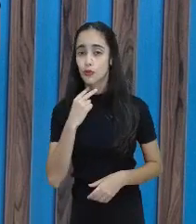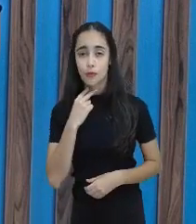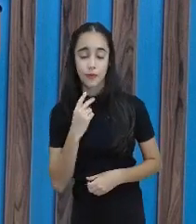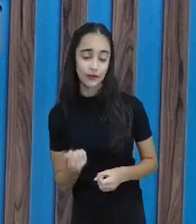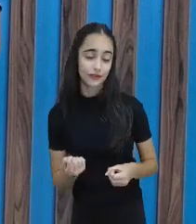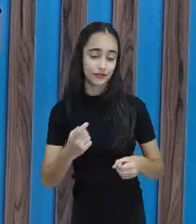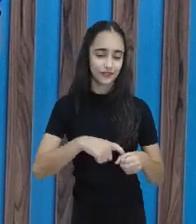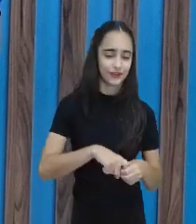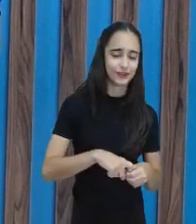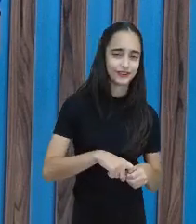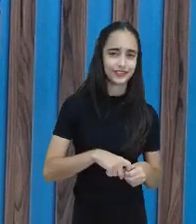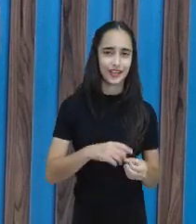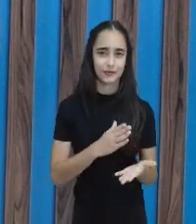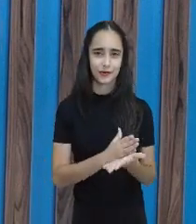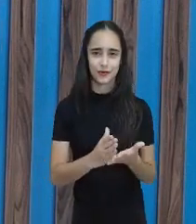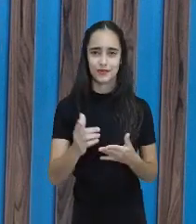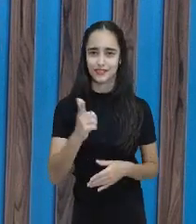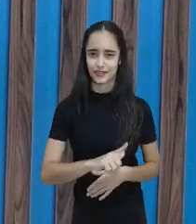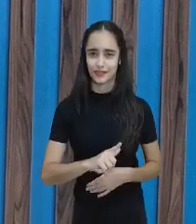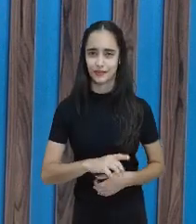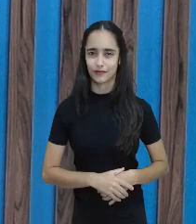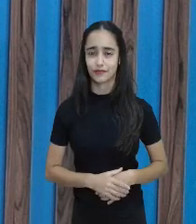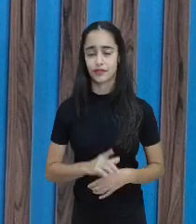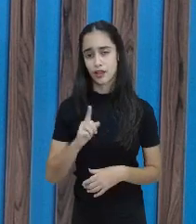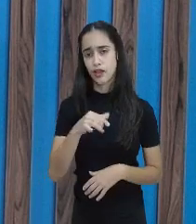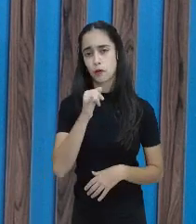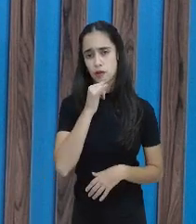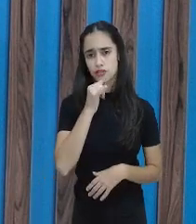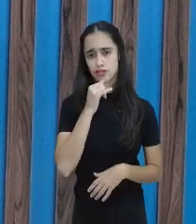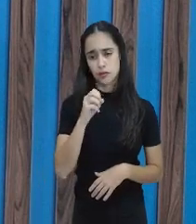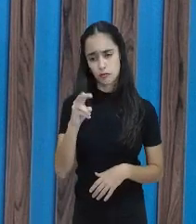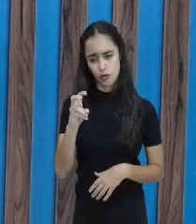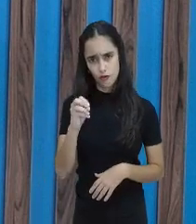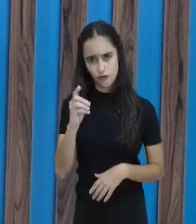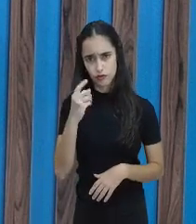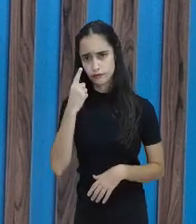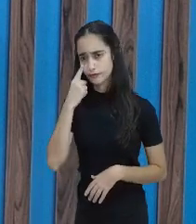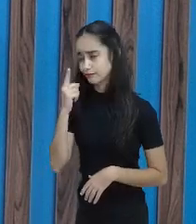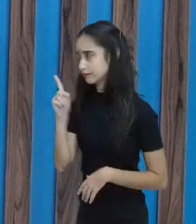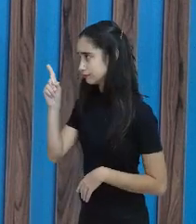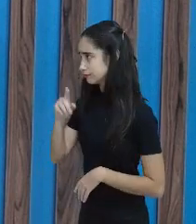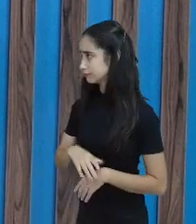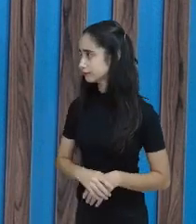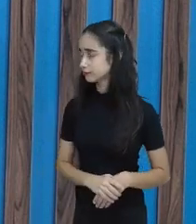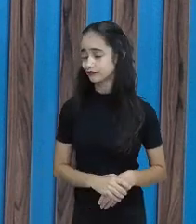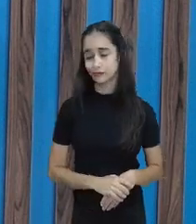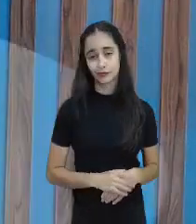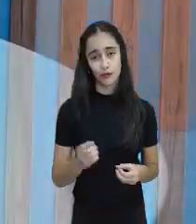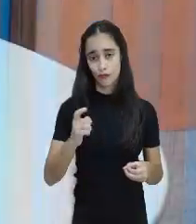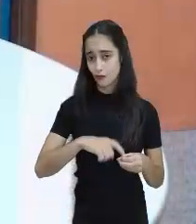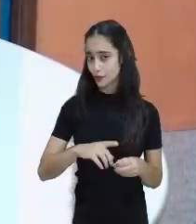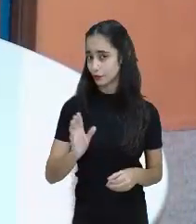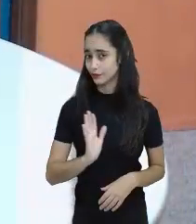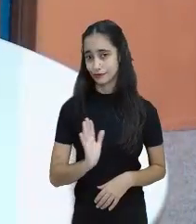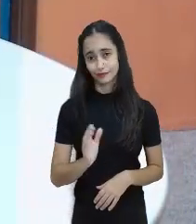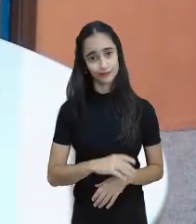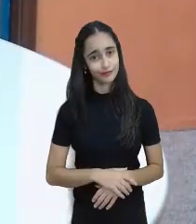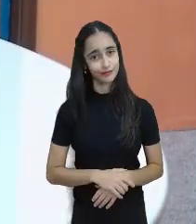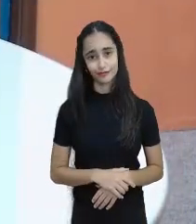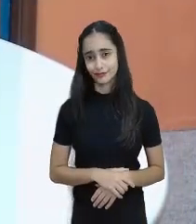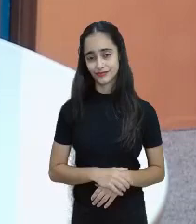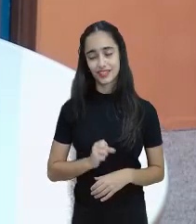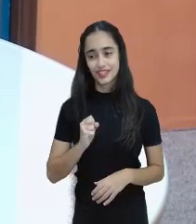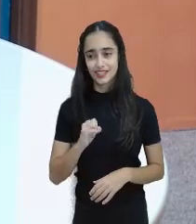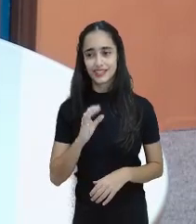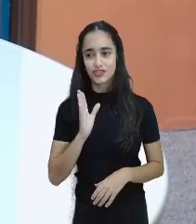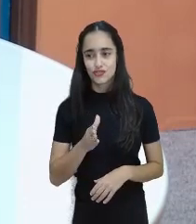ser desfeitos. Tá aqui o exemplo. O ovo cozido. Não vai voltar mais, viu, gente? Cozinhei o ovo, ele vai